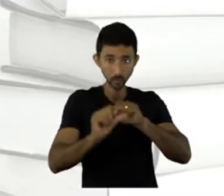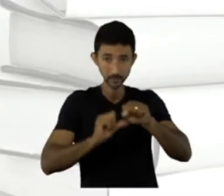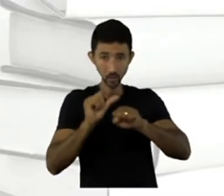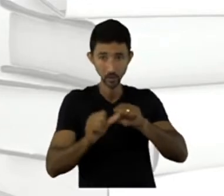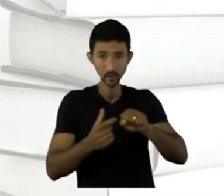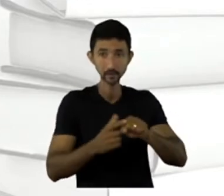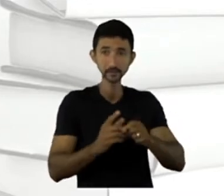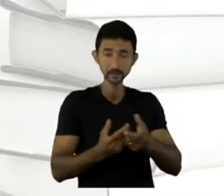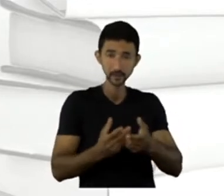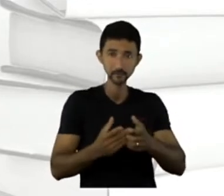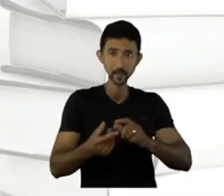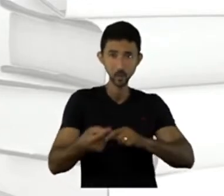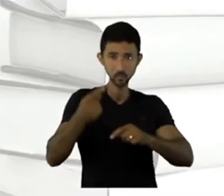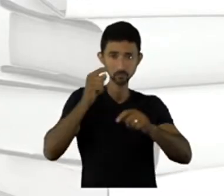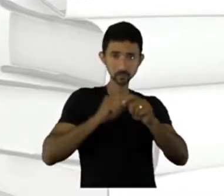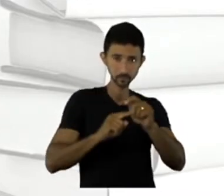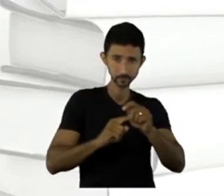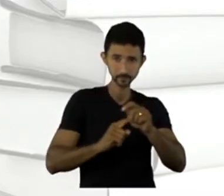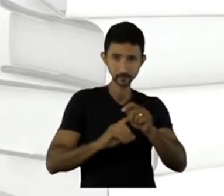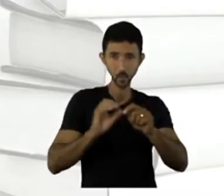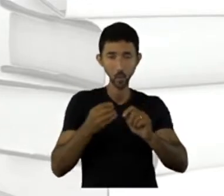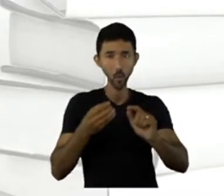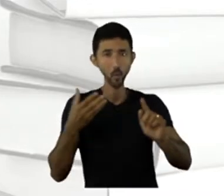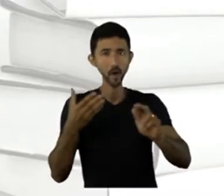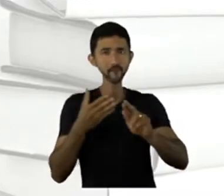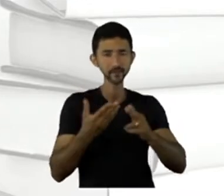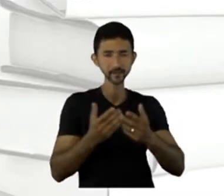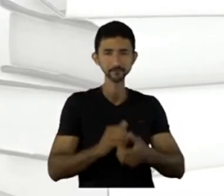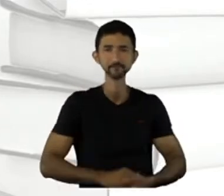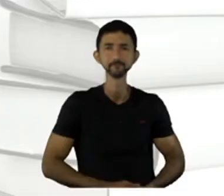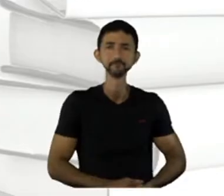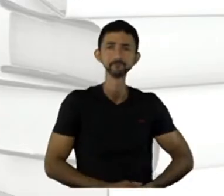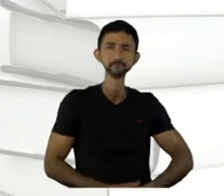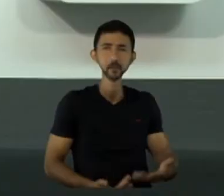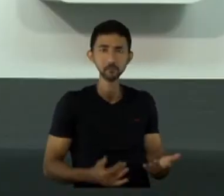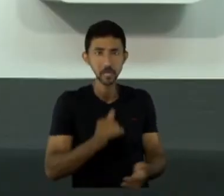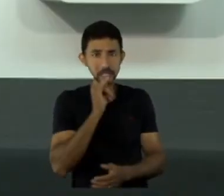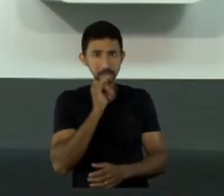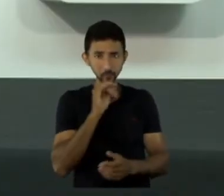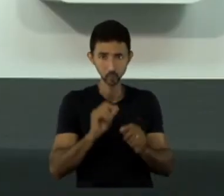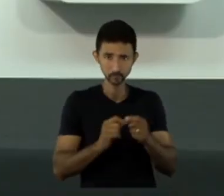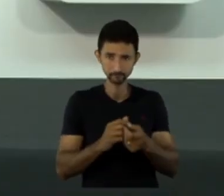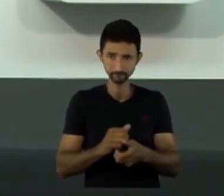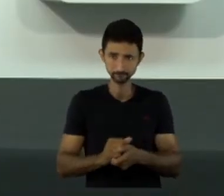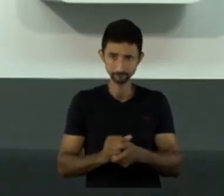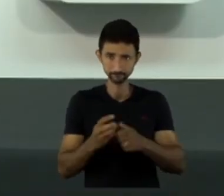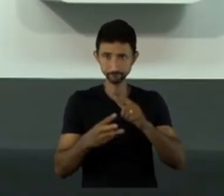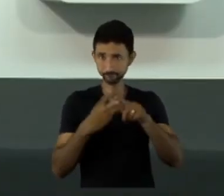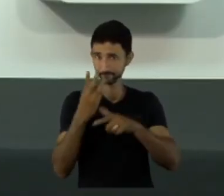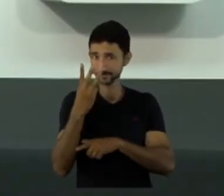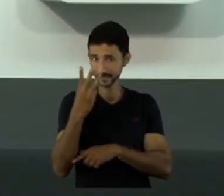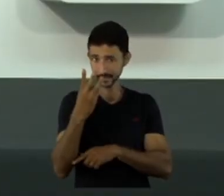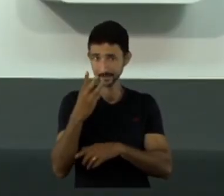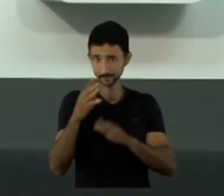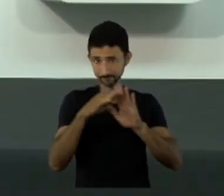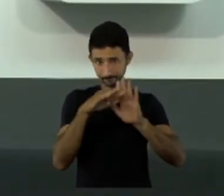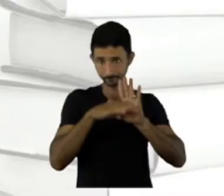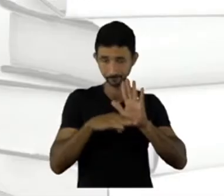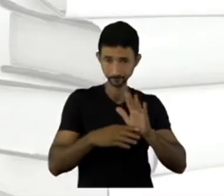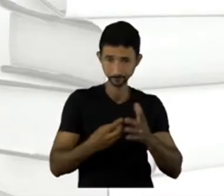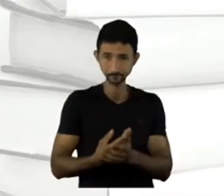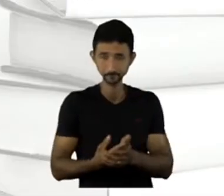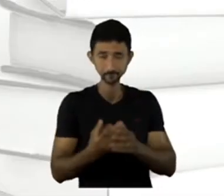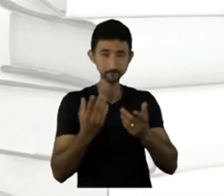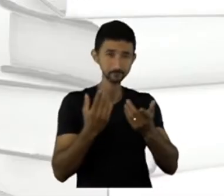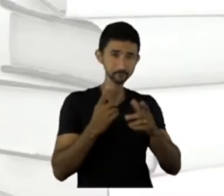indiretamente, retomá-los ou se referir a eles. Então, olhe lá, nós vamos ter 3 funções, né? Ora ele